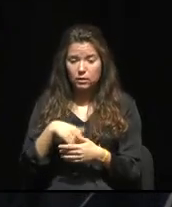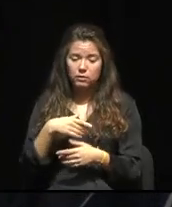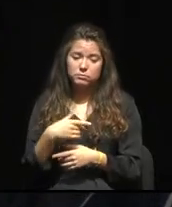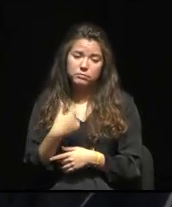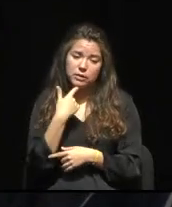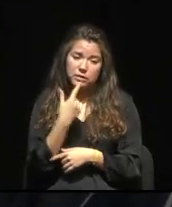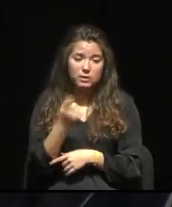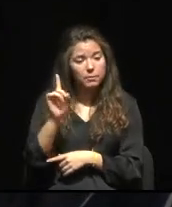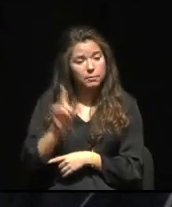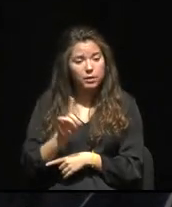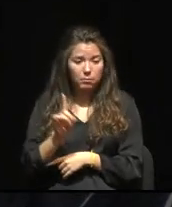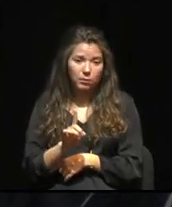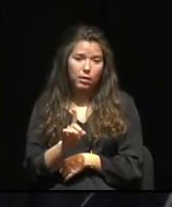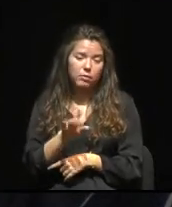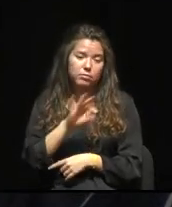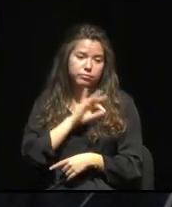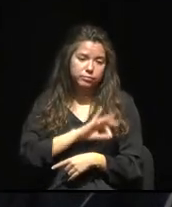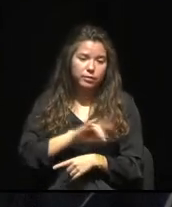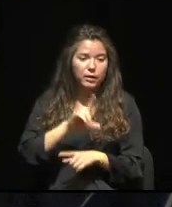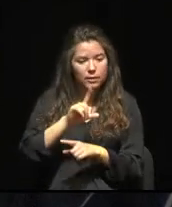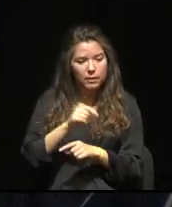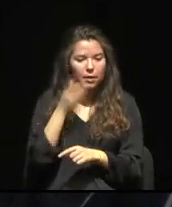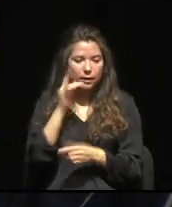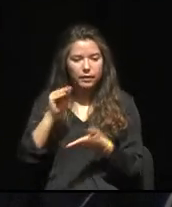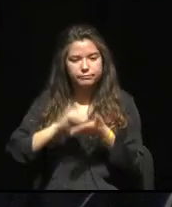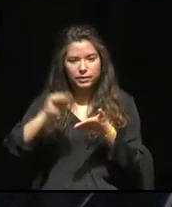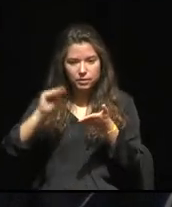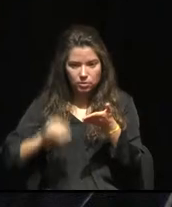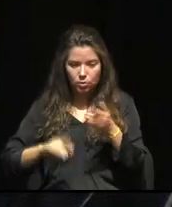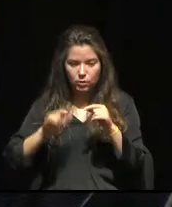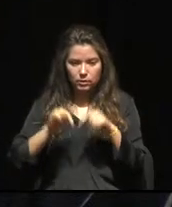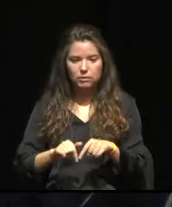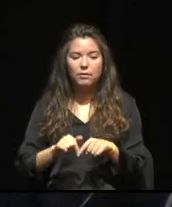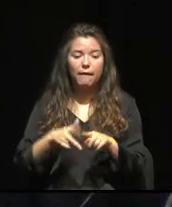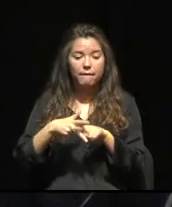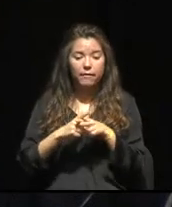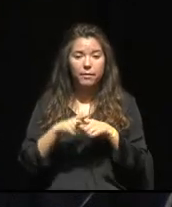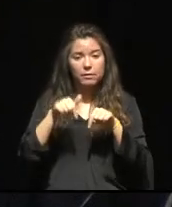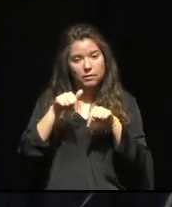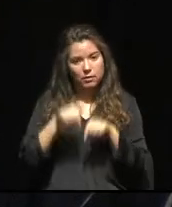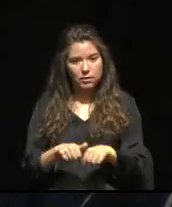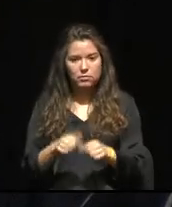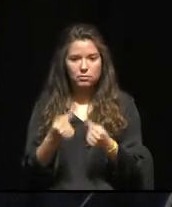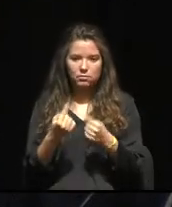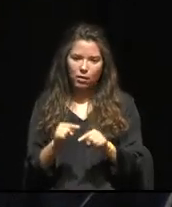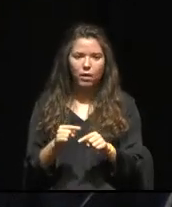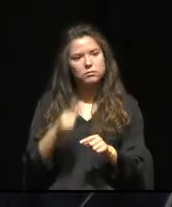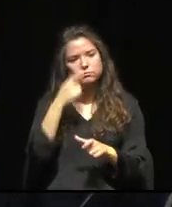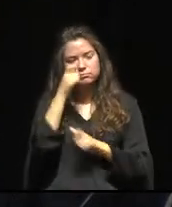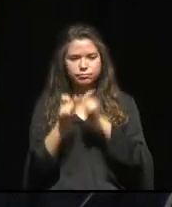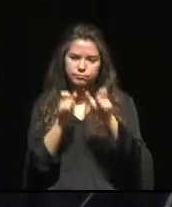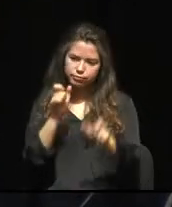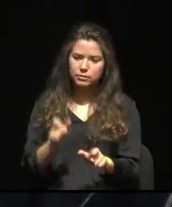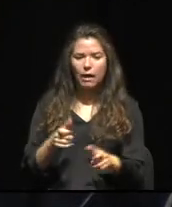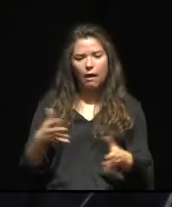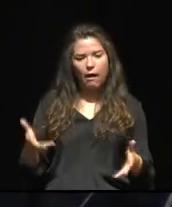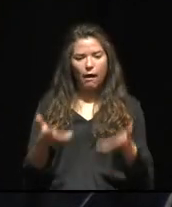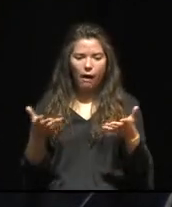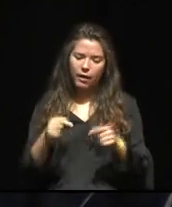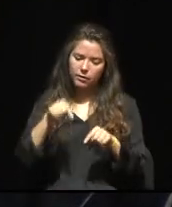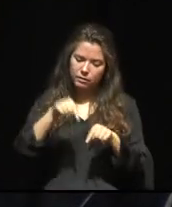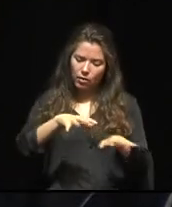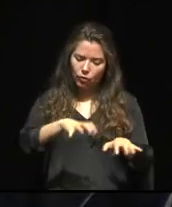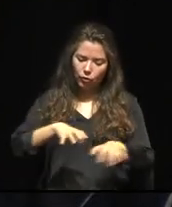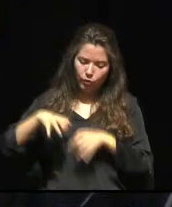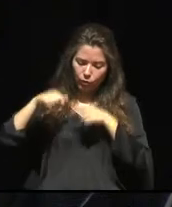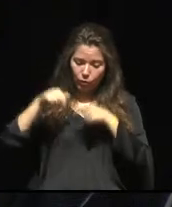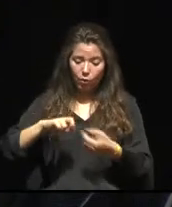palavra para os peticionários e os signatários desta petição que ao utilizarem esta ferramenta exerceram uma cidadania ativa trazendo até à Assembleia Municipal